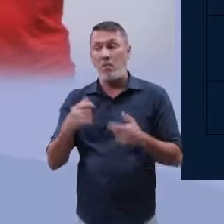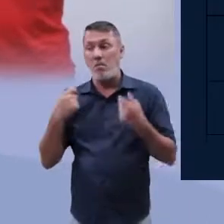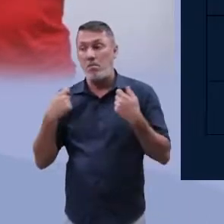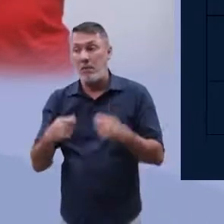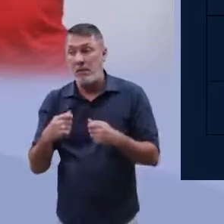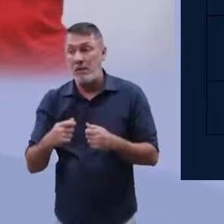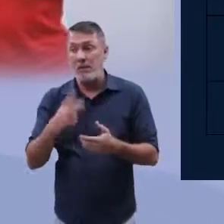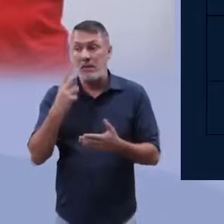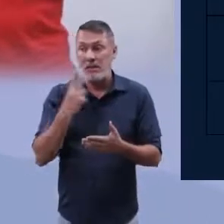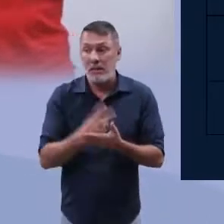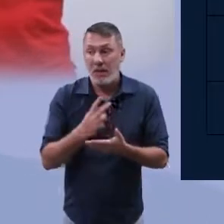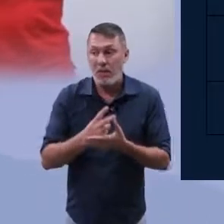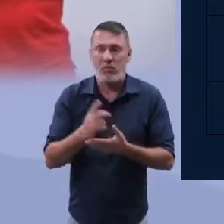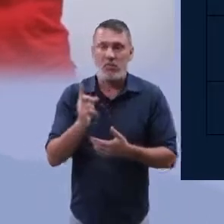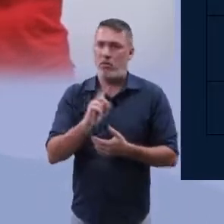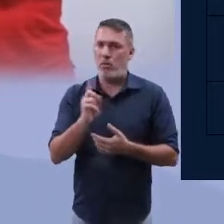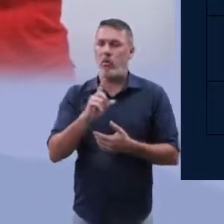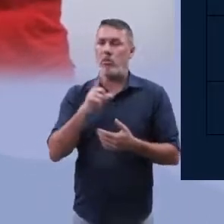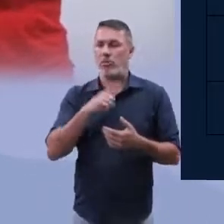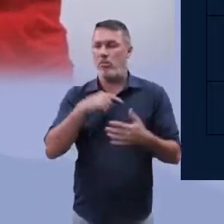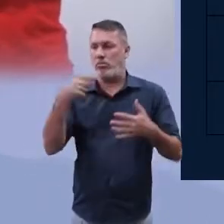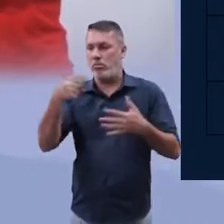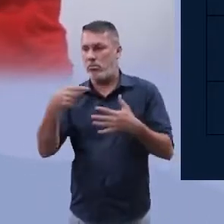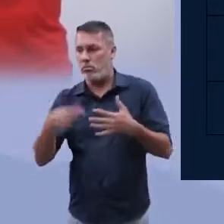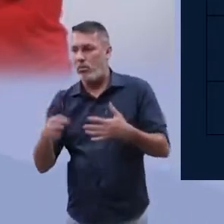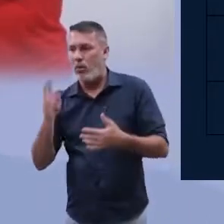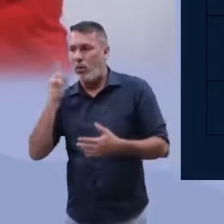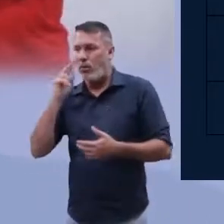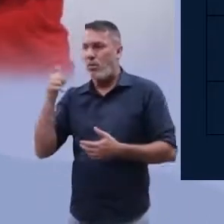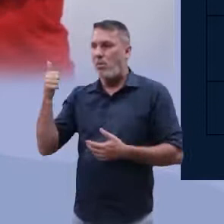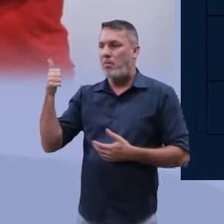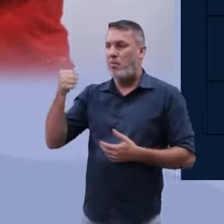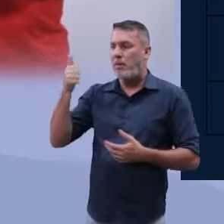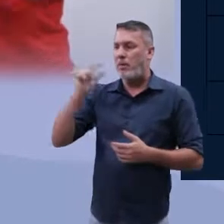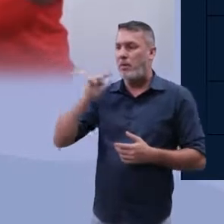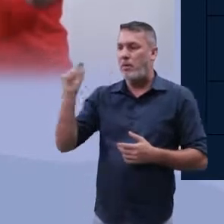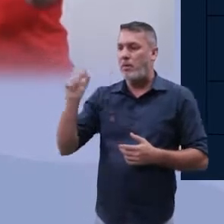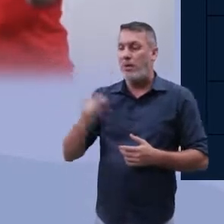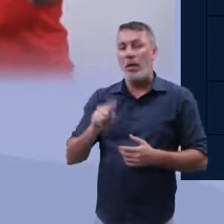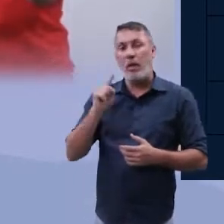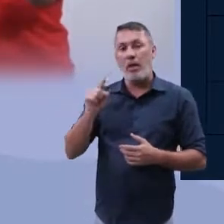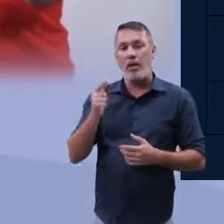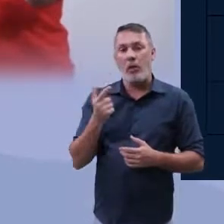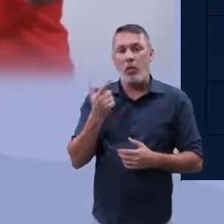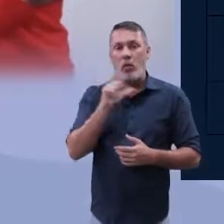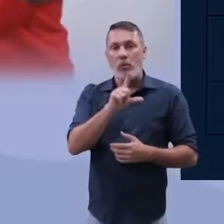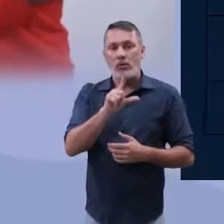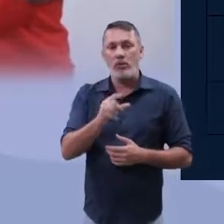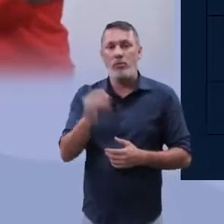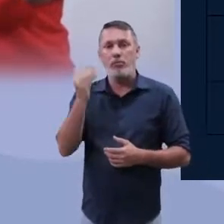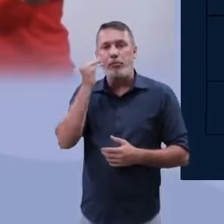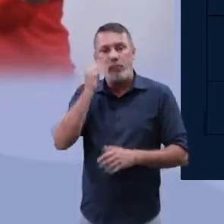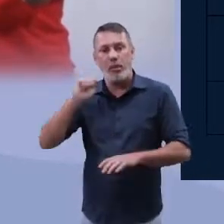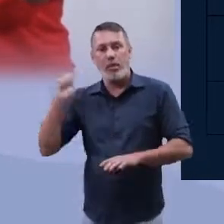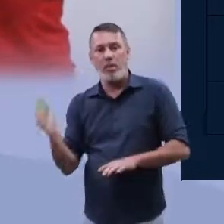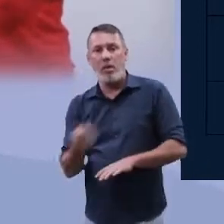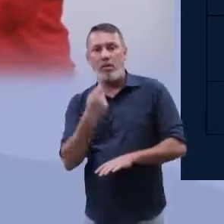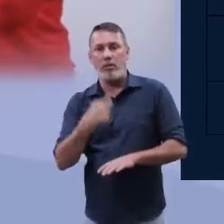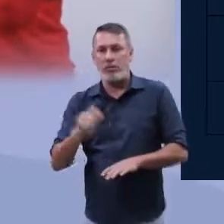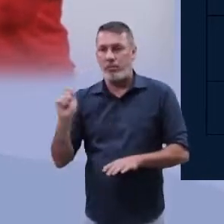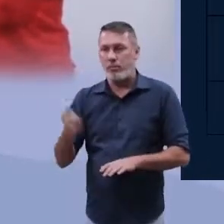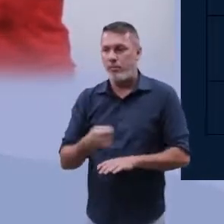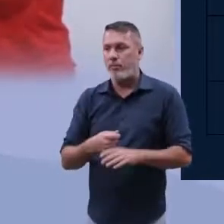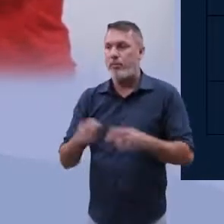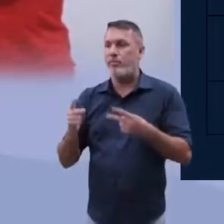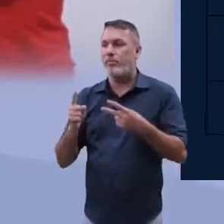necessariamente, não é sempre que a gente vai ver algumas questões. He could play tennis, quer dizer, ele conseguia, né? Podia jogar tênis. Agora